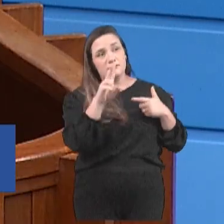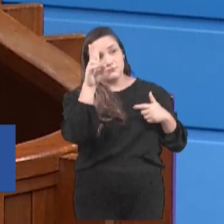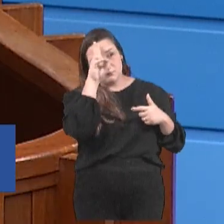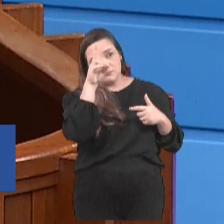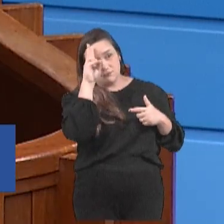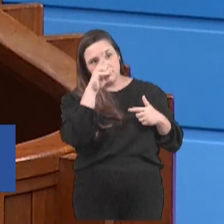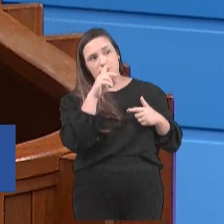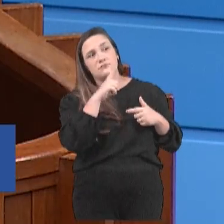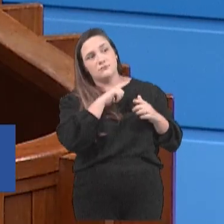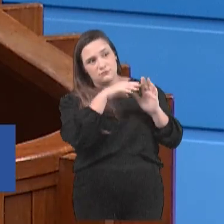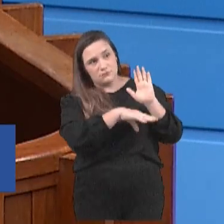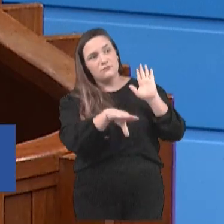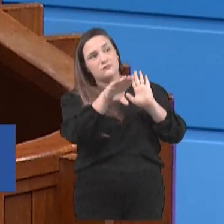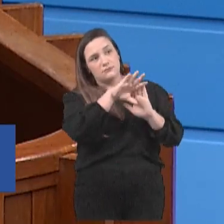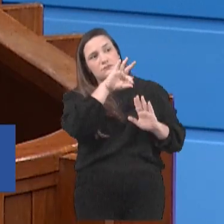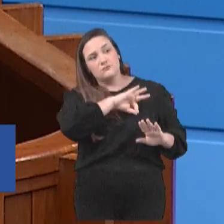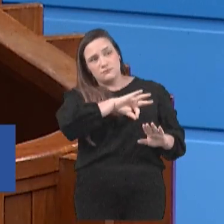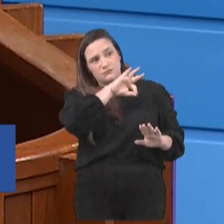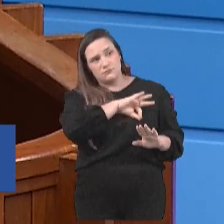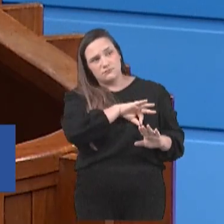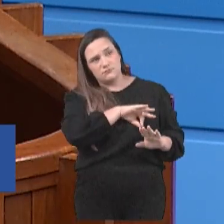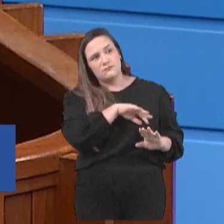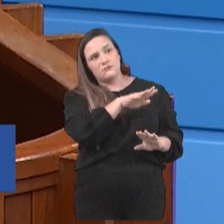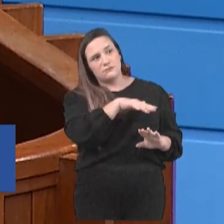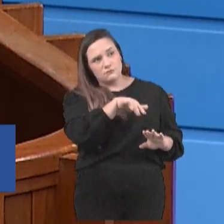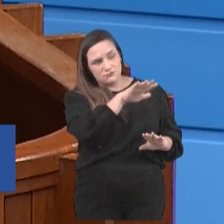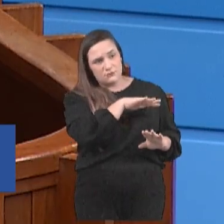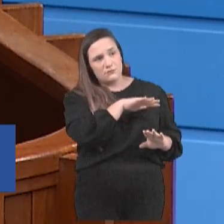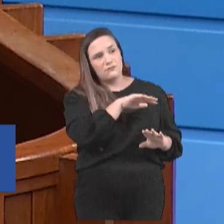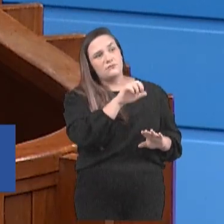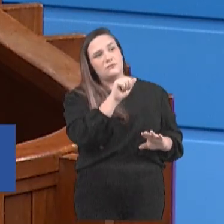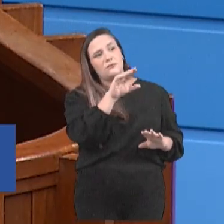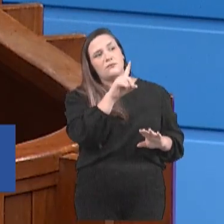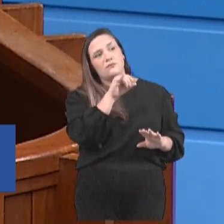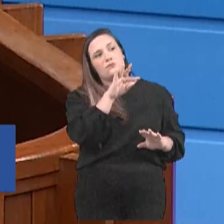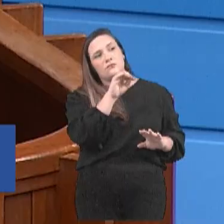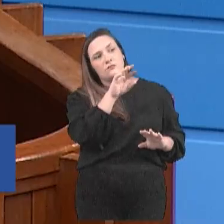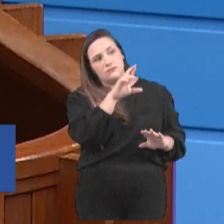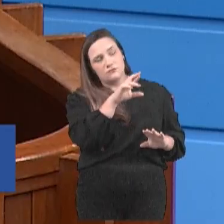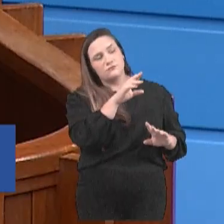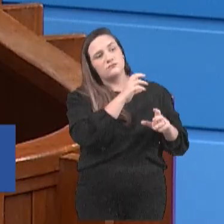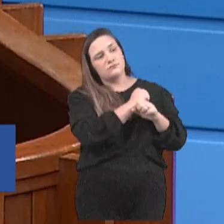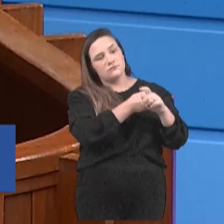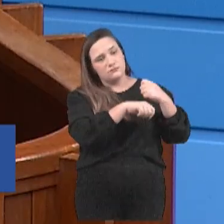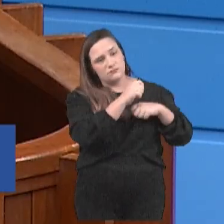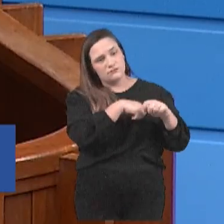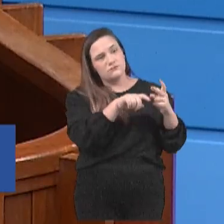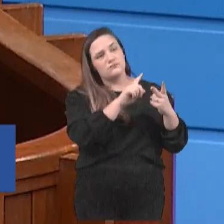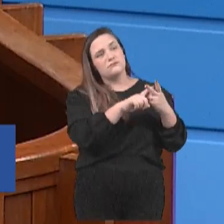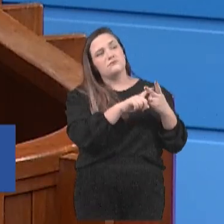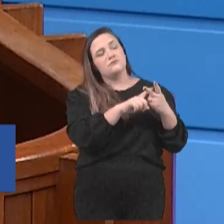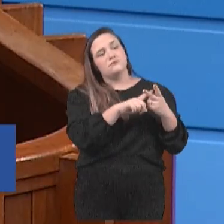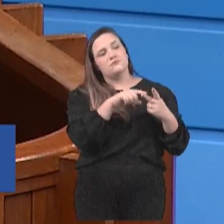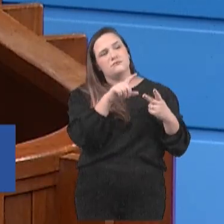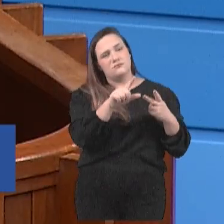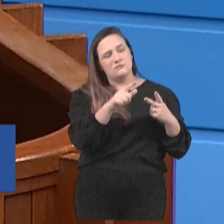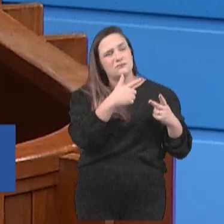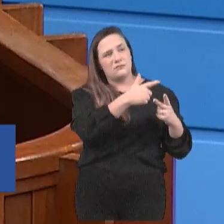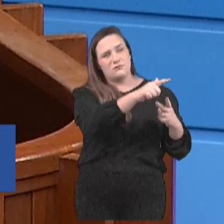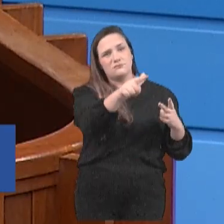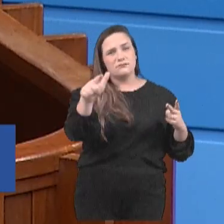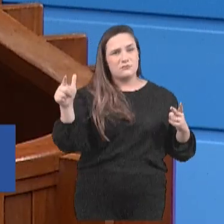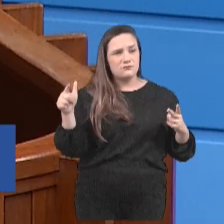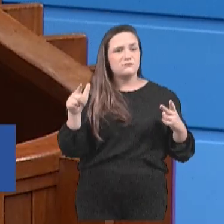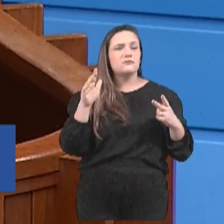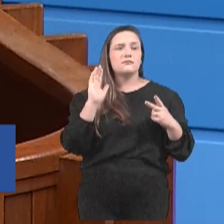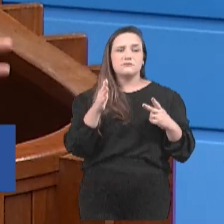apresentados, melhorias nas tabelas salariais na área dos auditores fiscais, na área dos funcionários do fisco, e várias outras categorias